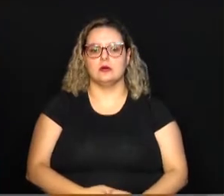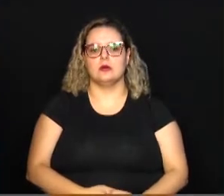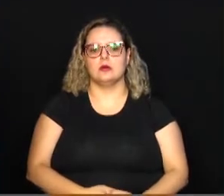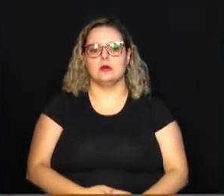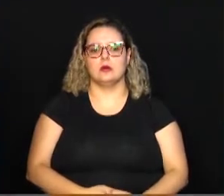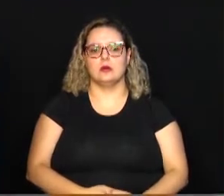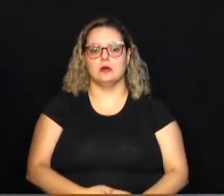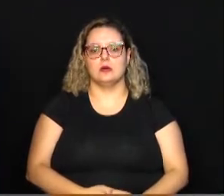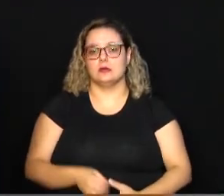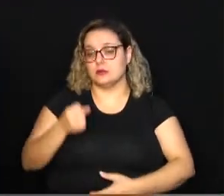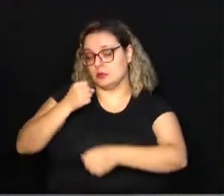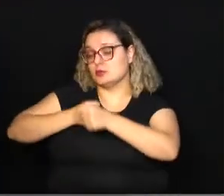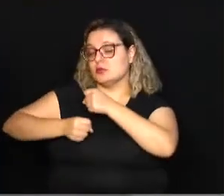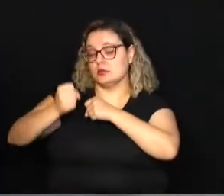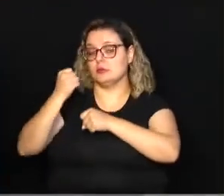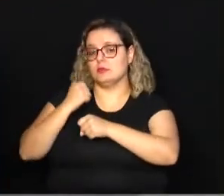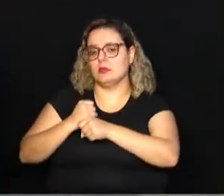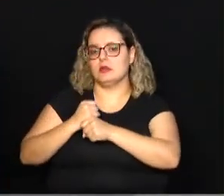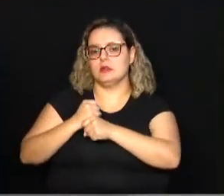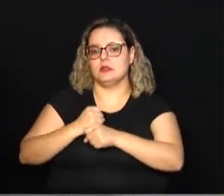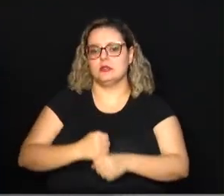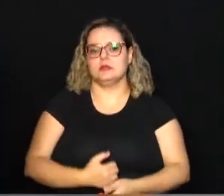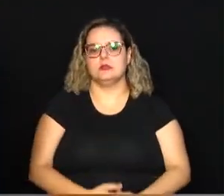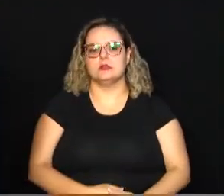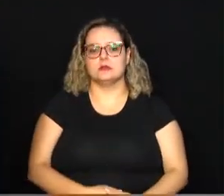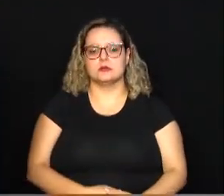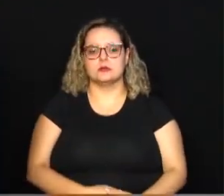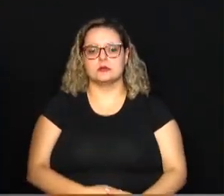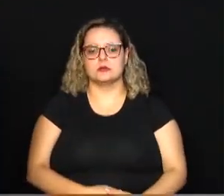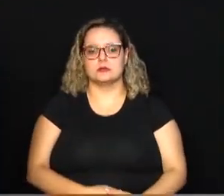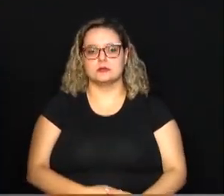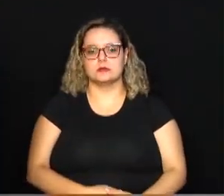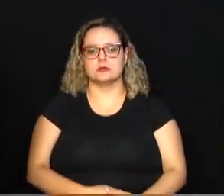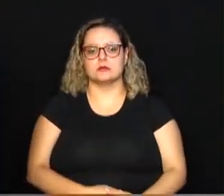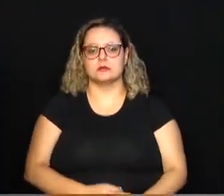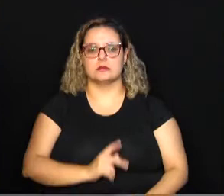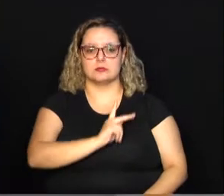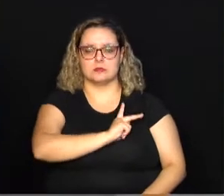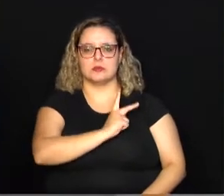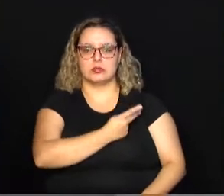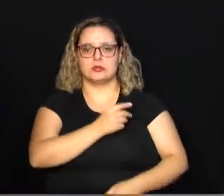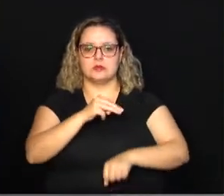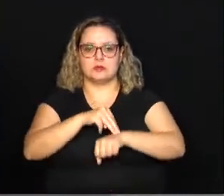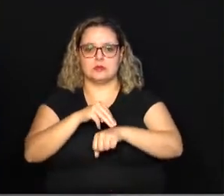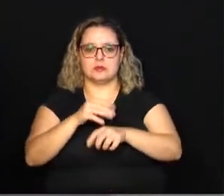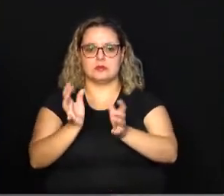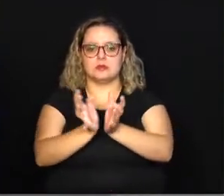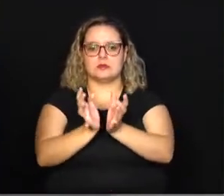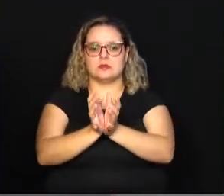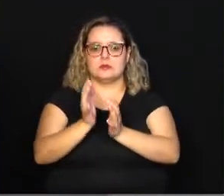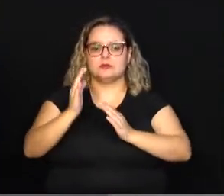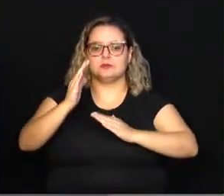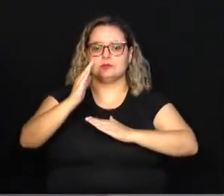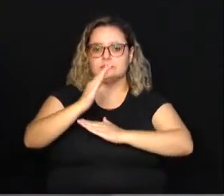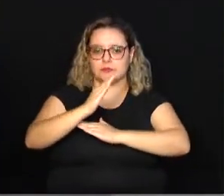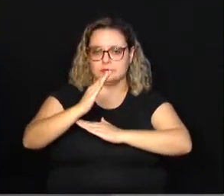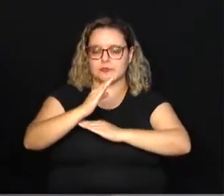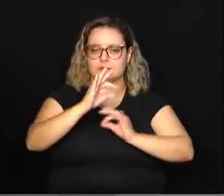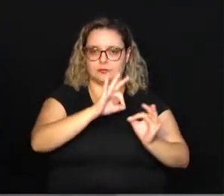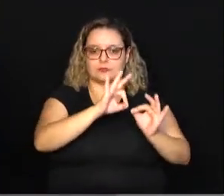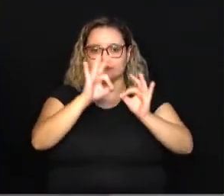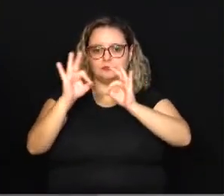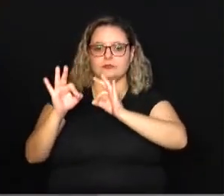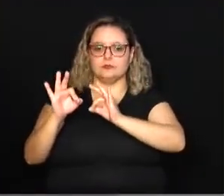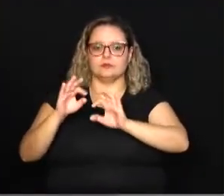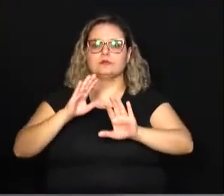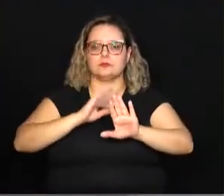desde o ano passado, o vereador Paulo Haddad também foi membro da comissão da Câmara que acompanhava as